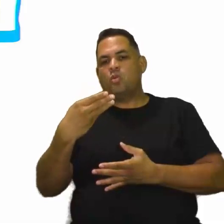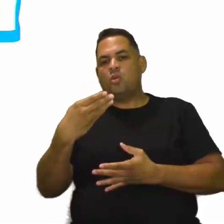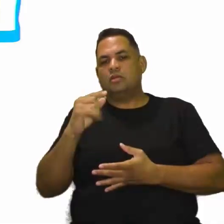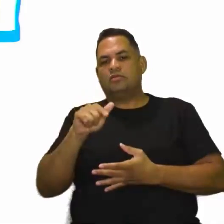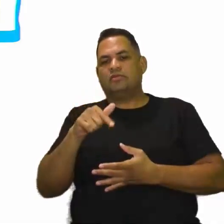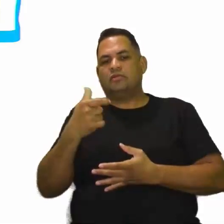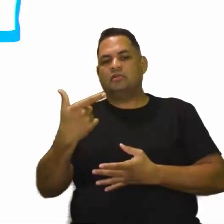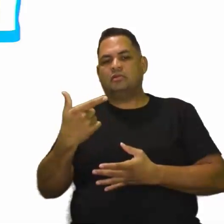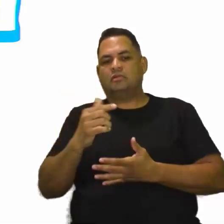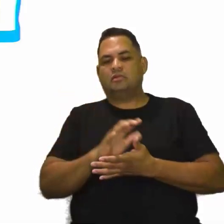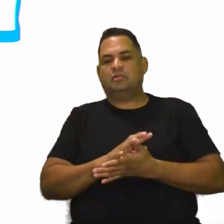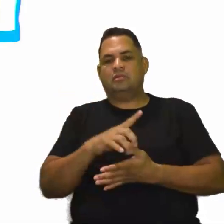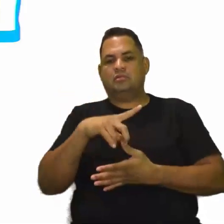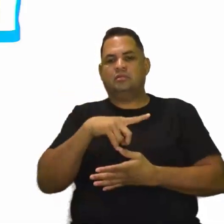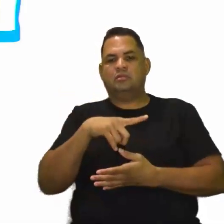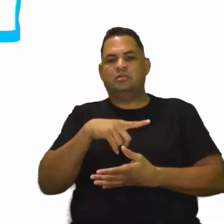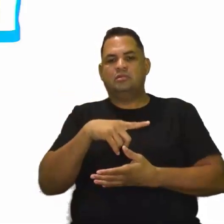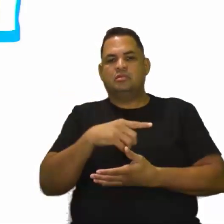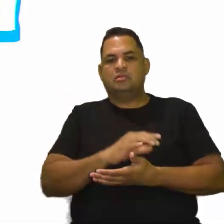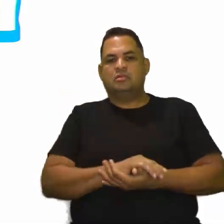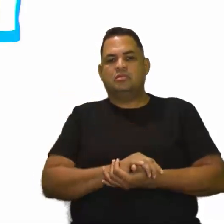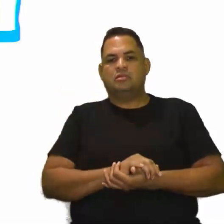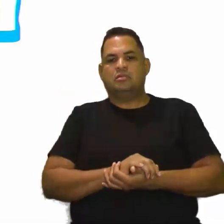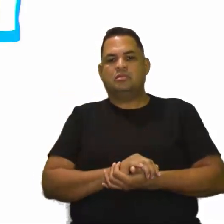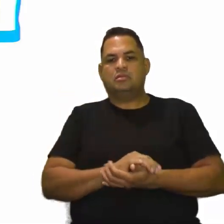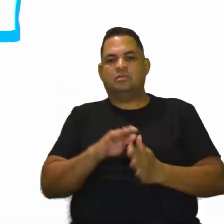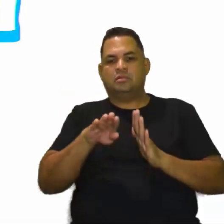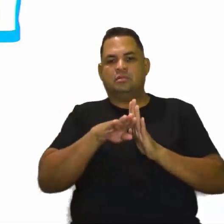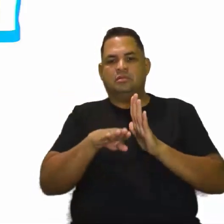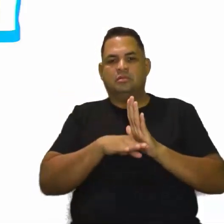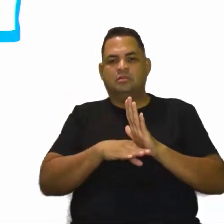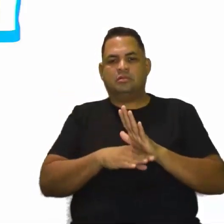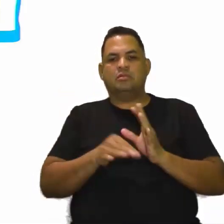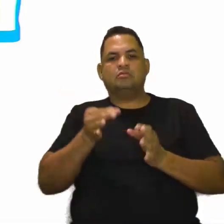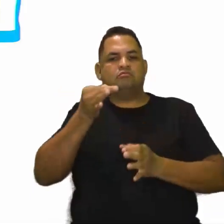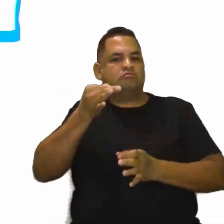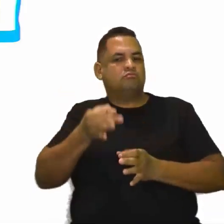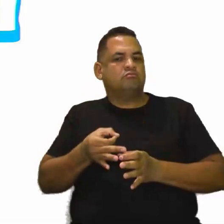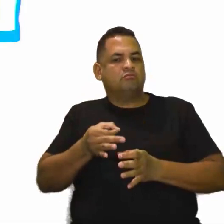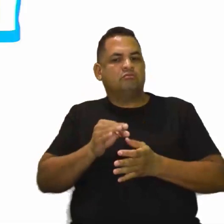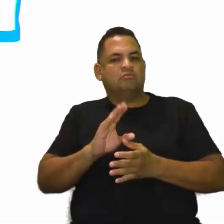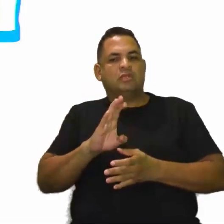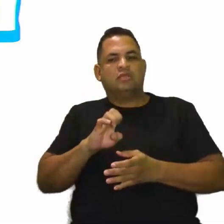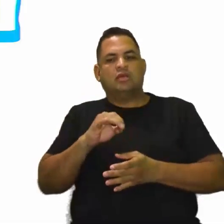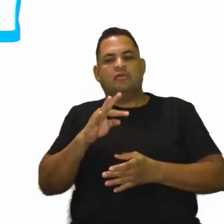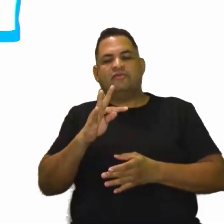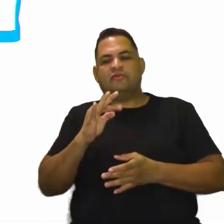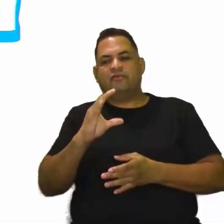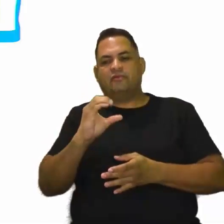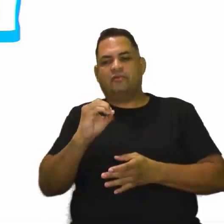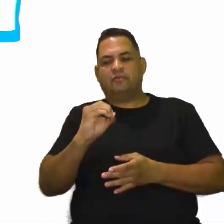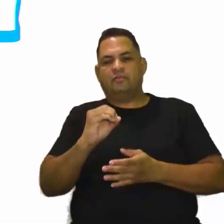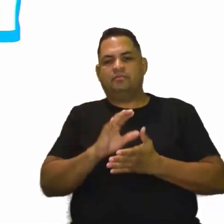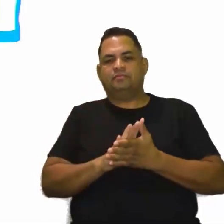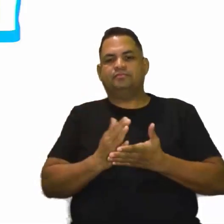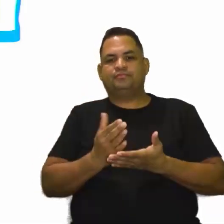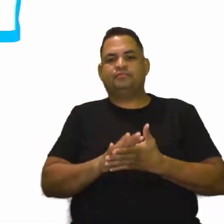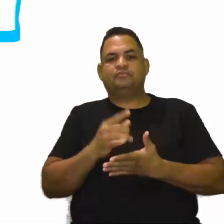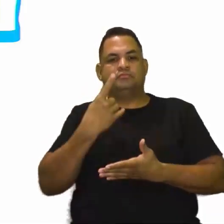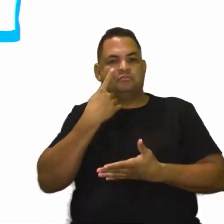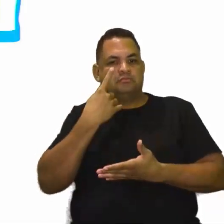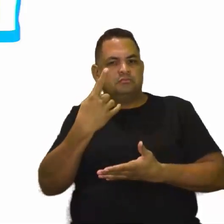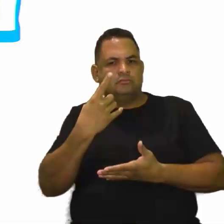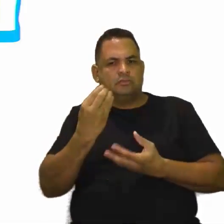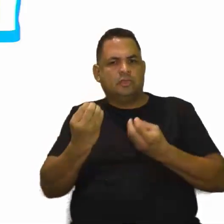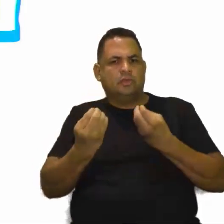24,2, ele vai estar com a classificação adequada ou eutrófica. Você deve estar olhando e